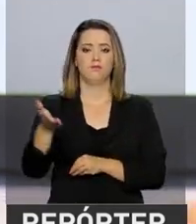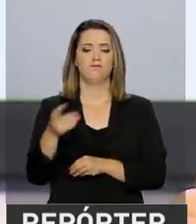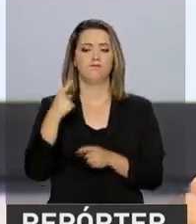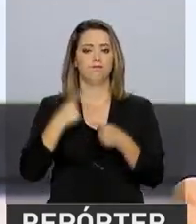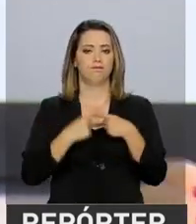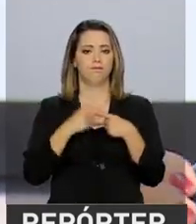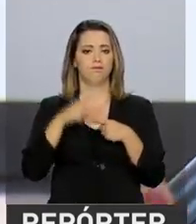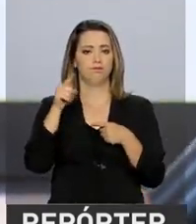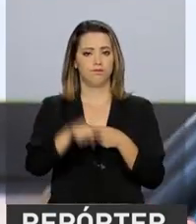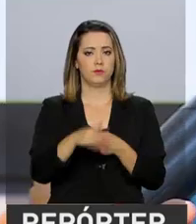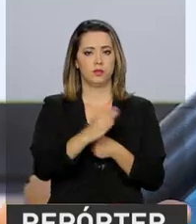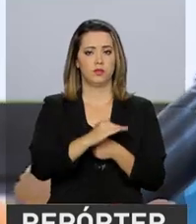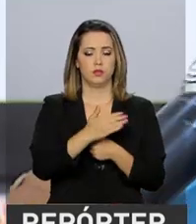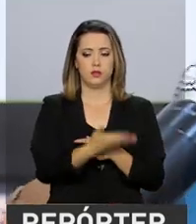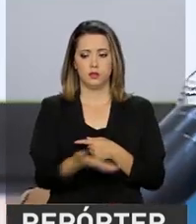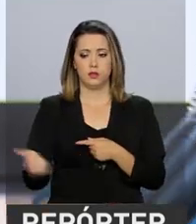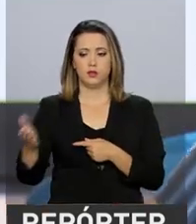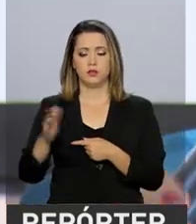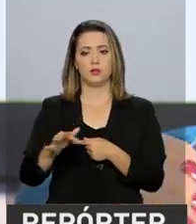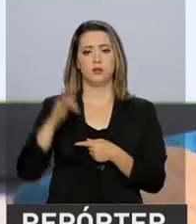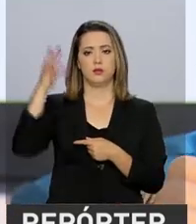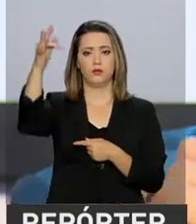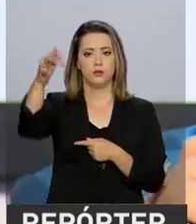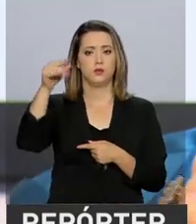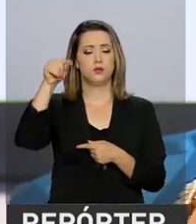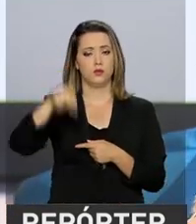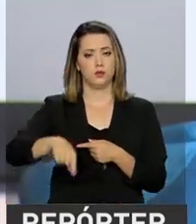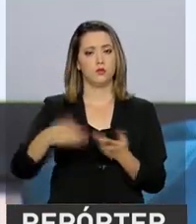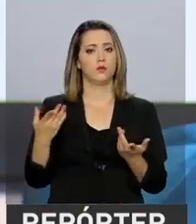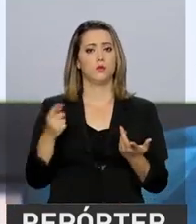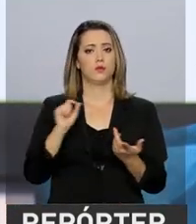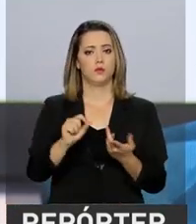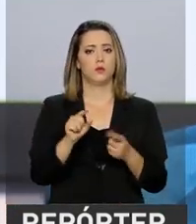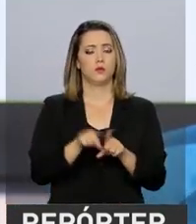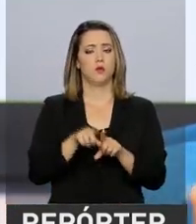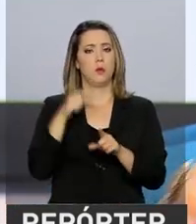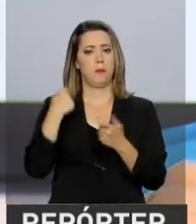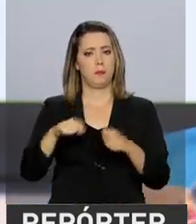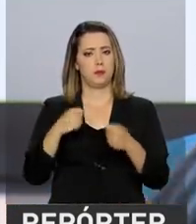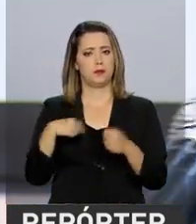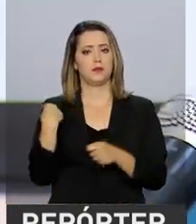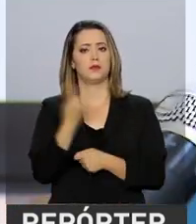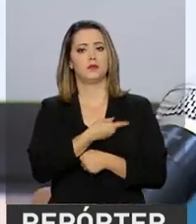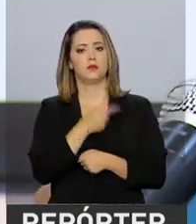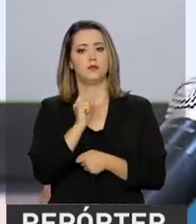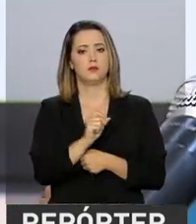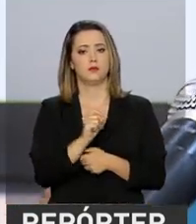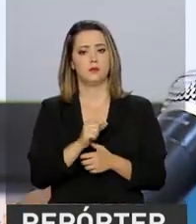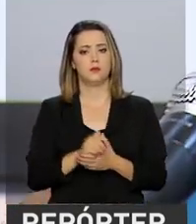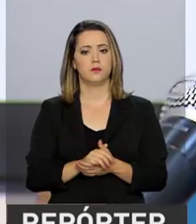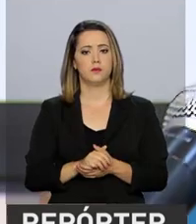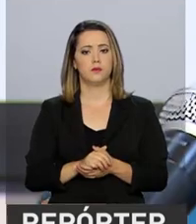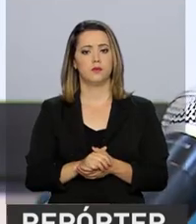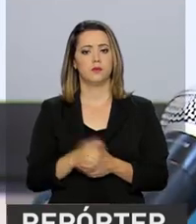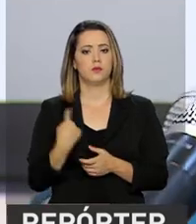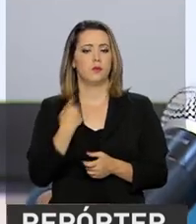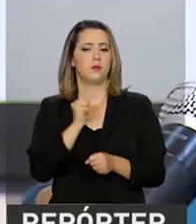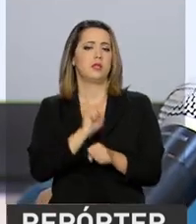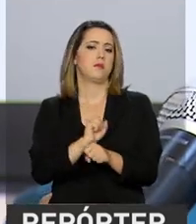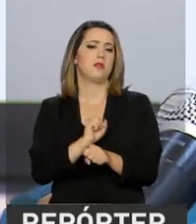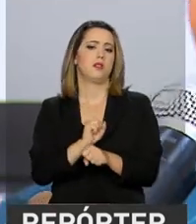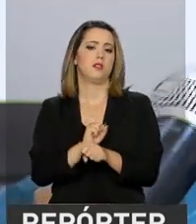porque serão estas crianças os comandantes deste país que muito precisa de nós. Não aguardemos